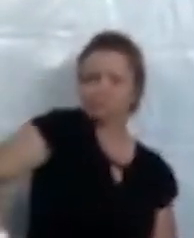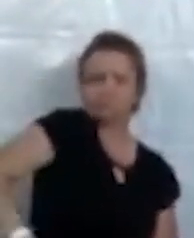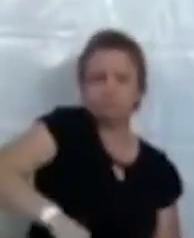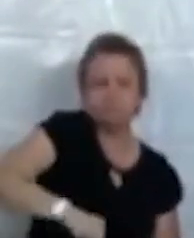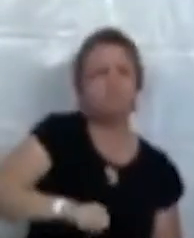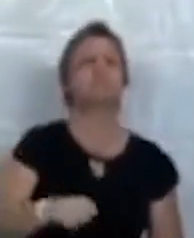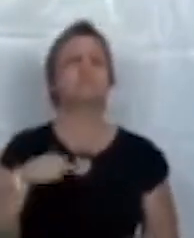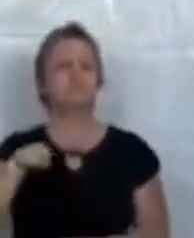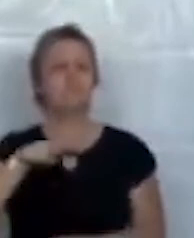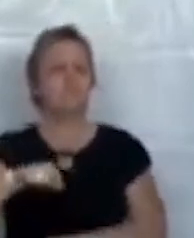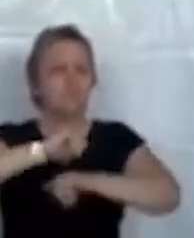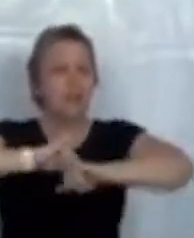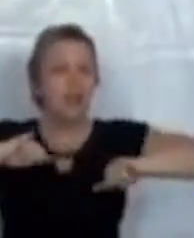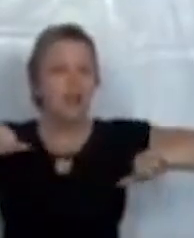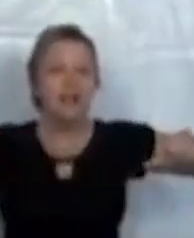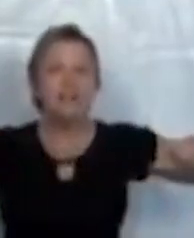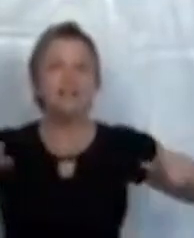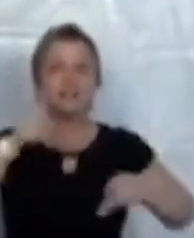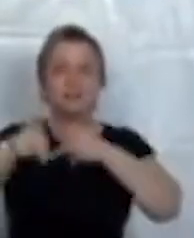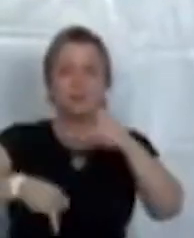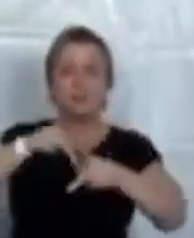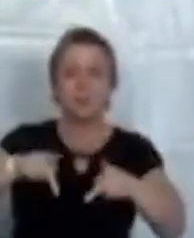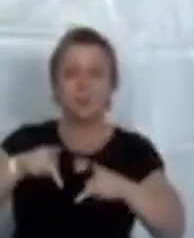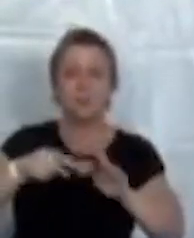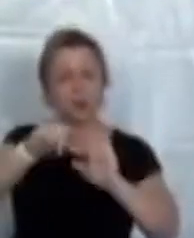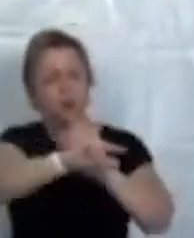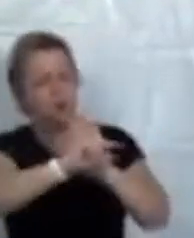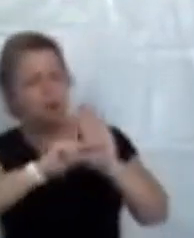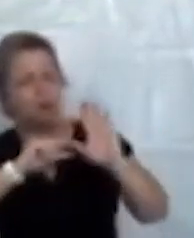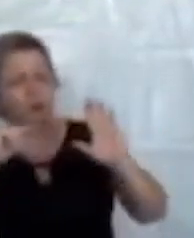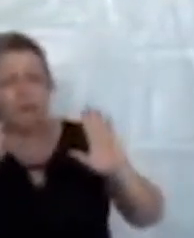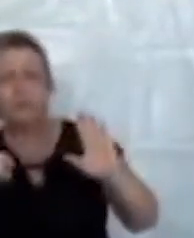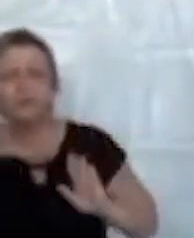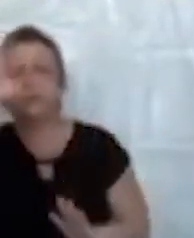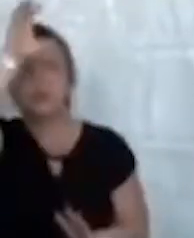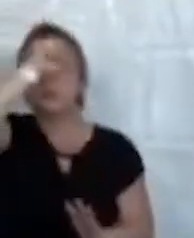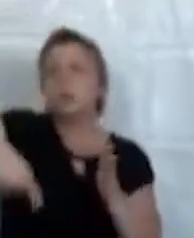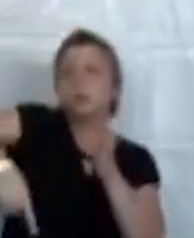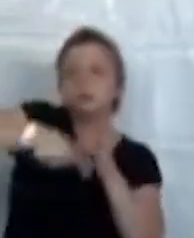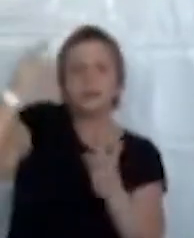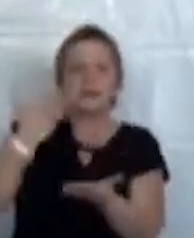aquele povo o versículo que você aprendeu na primeira aula da escola bíblica dominical,